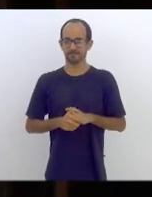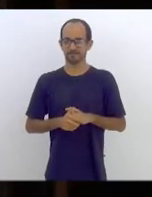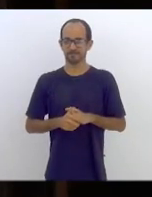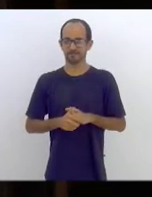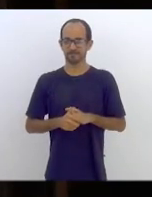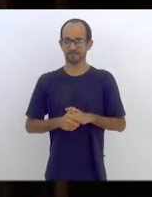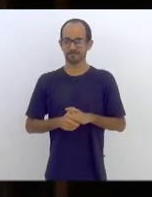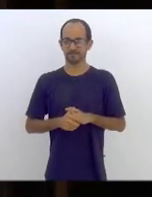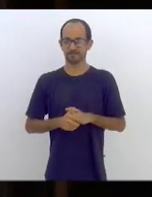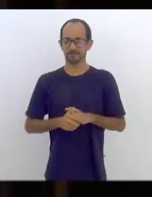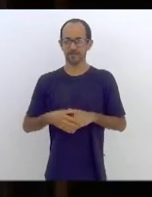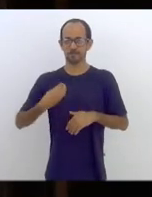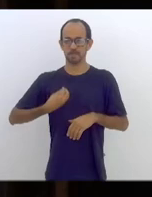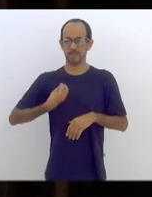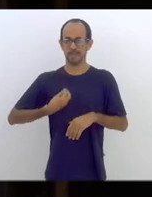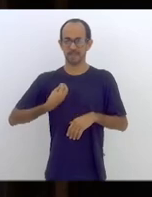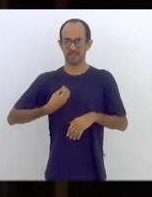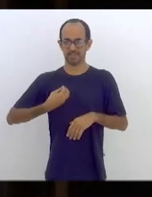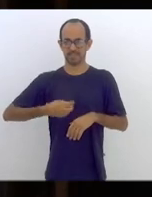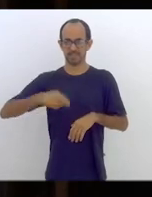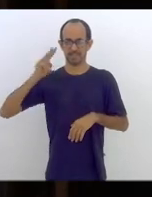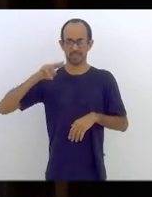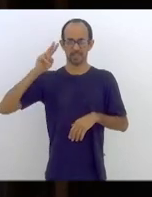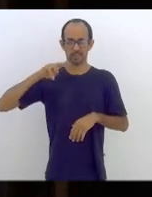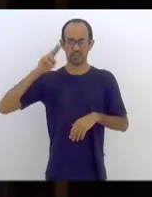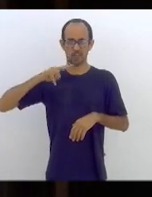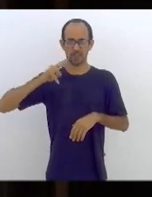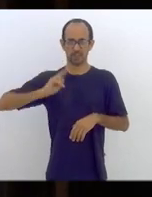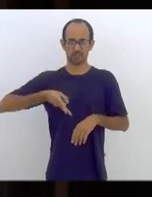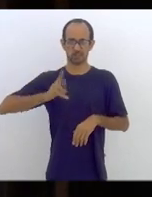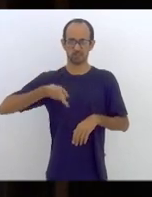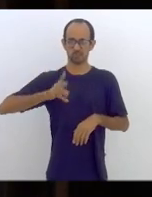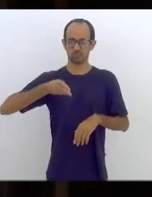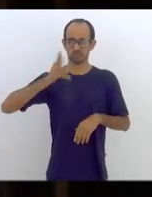fazem parte dessa história, dessa continuidade.